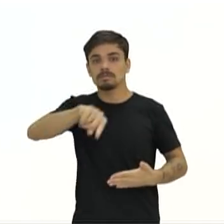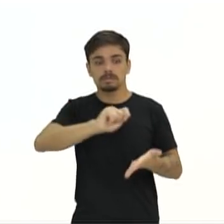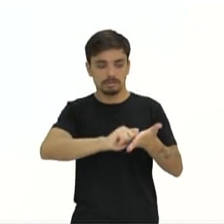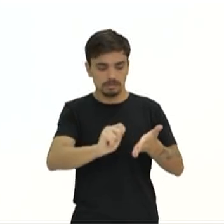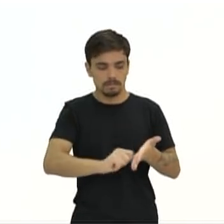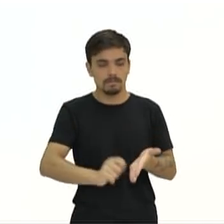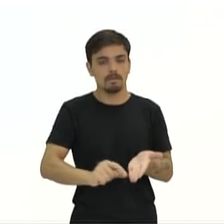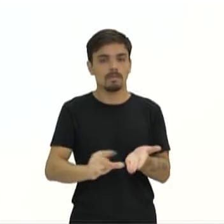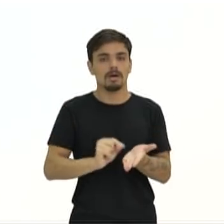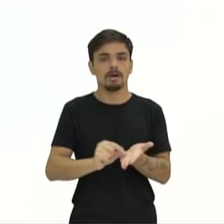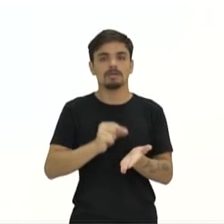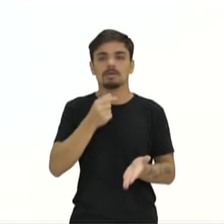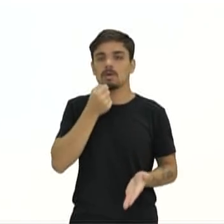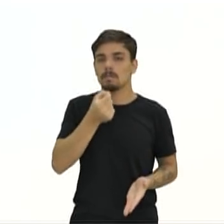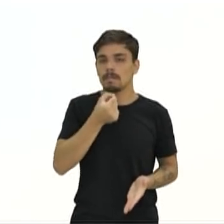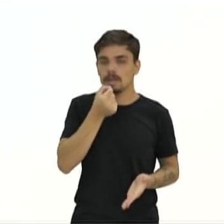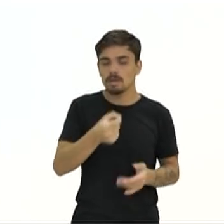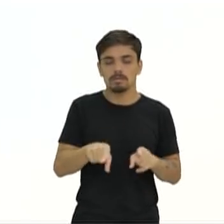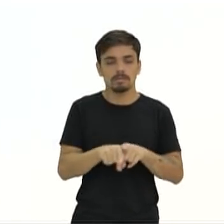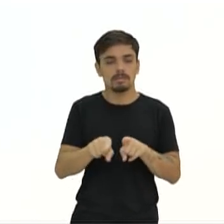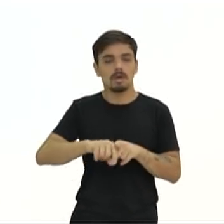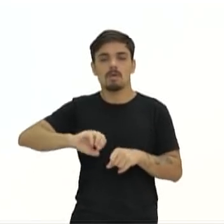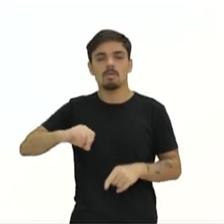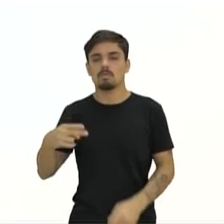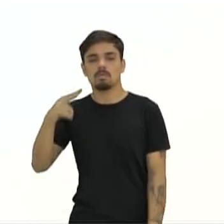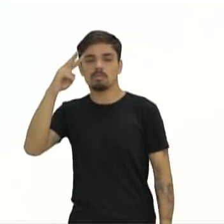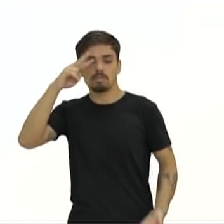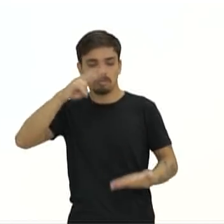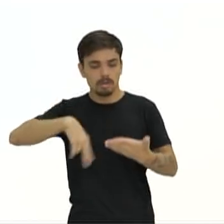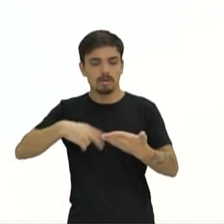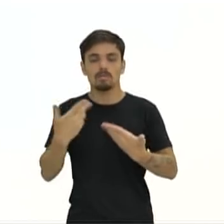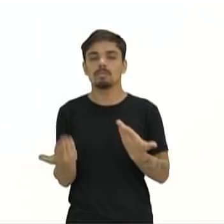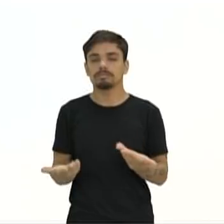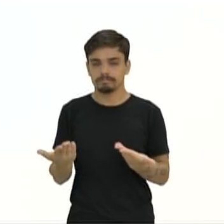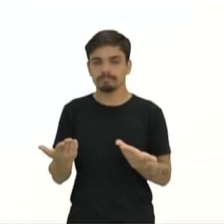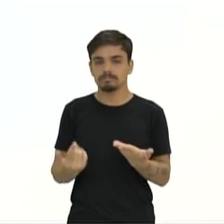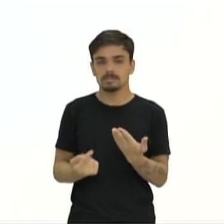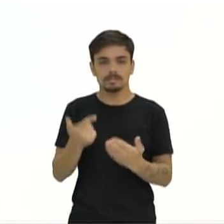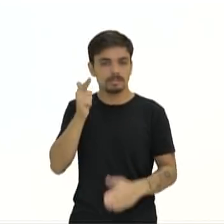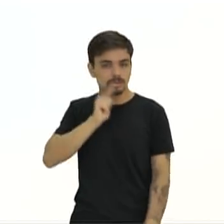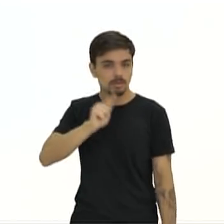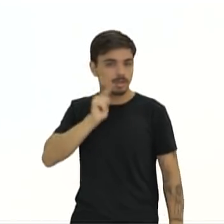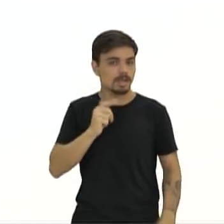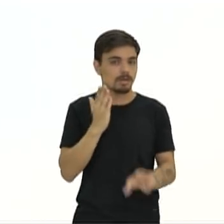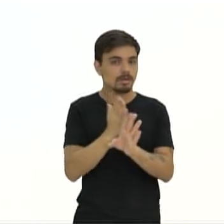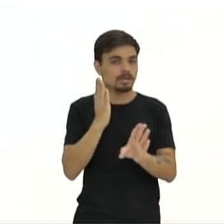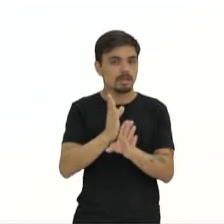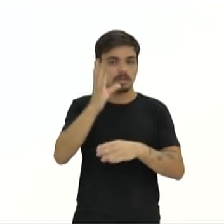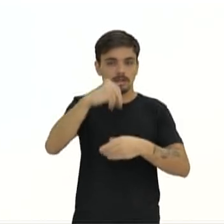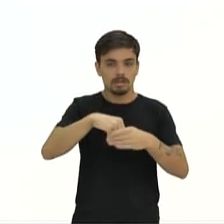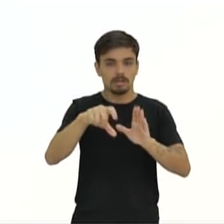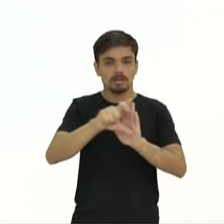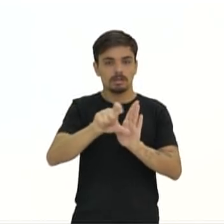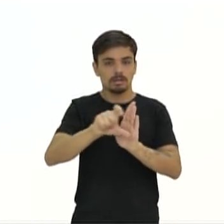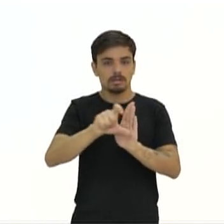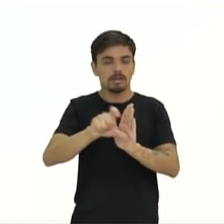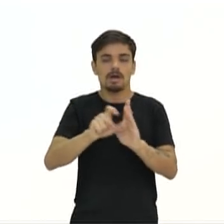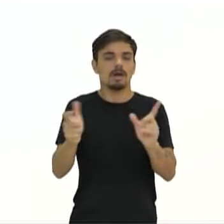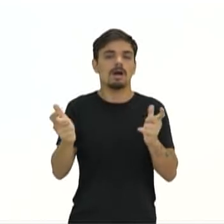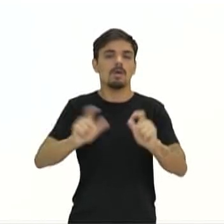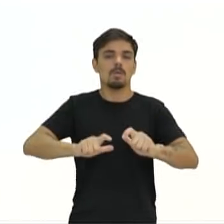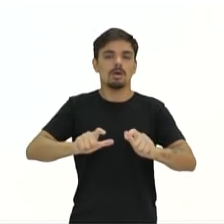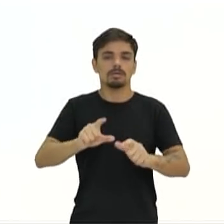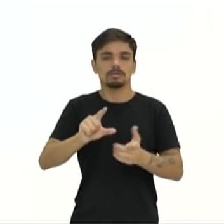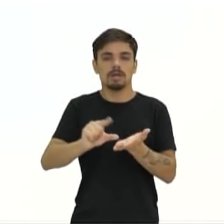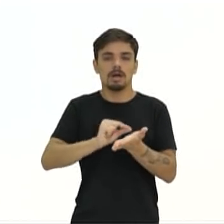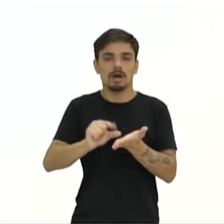artigo de opinião ou quando você leu um artigo de opinião, você conseguiu reconhecer ali no texto onde estavam os argumentos? Será que